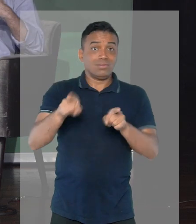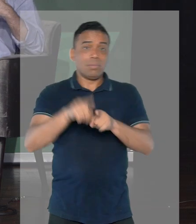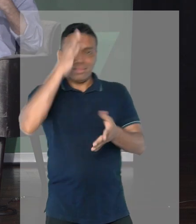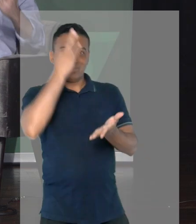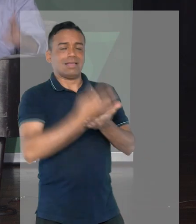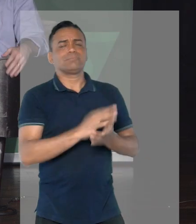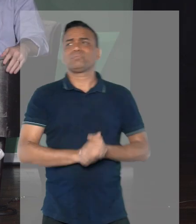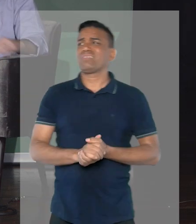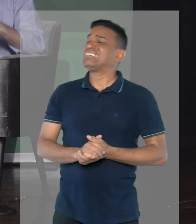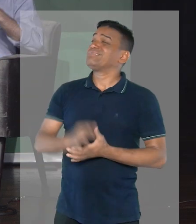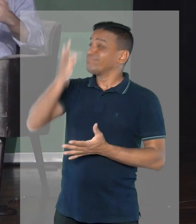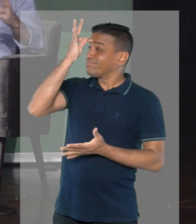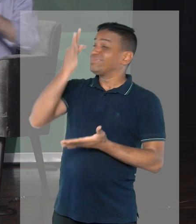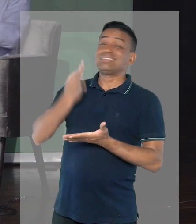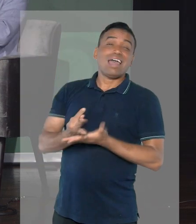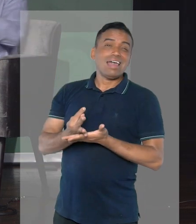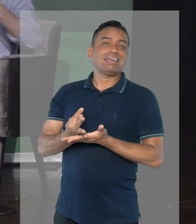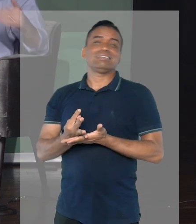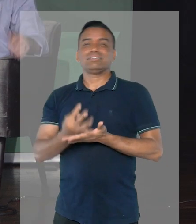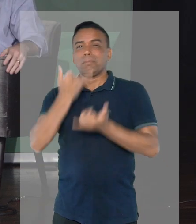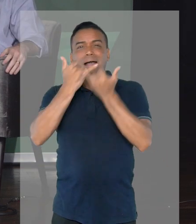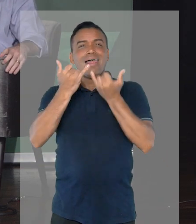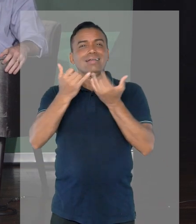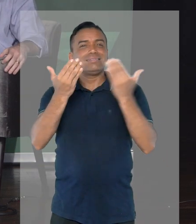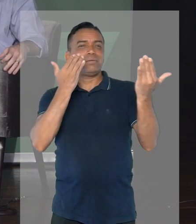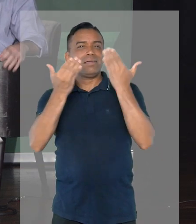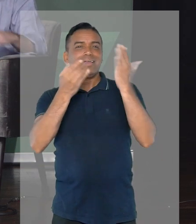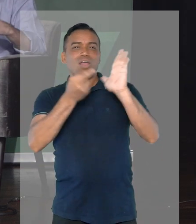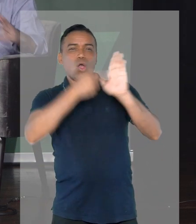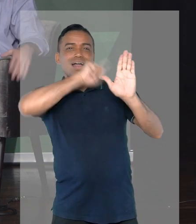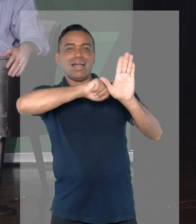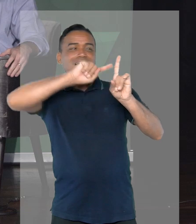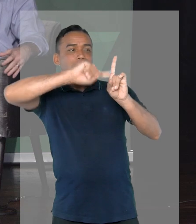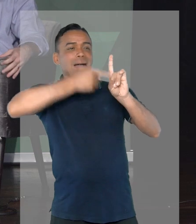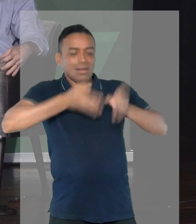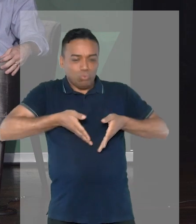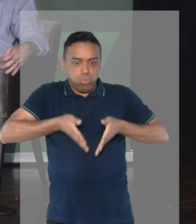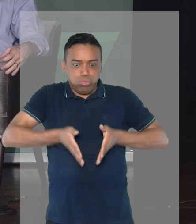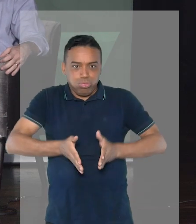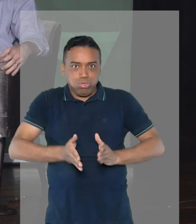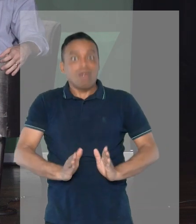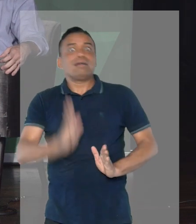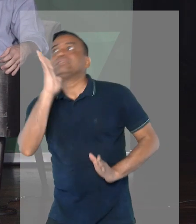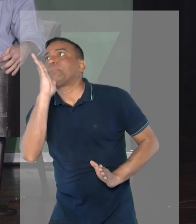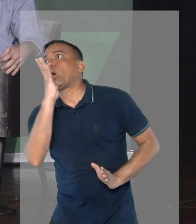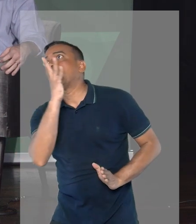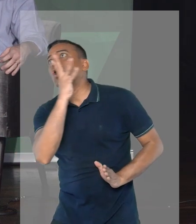Assim... Tese é um negócio que demora, a gente estava falando que é um parto, né? É muito tempo fazendo, né?